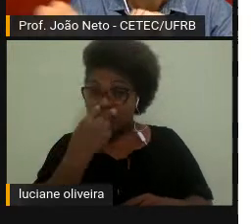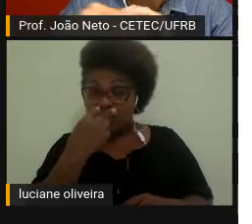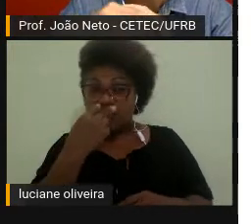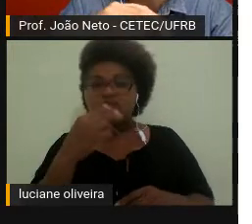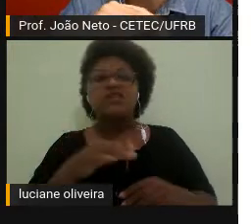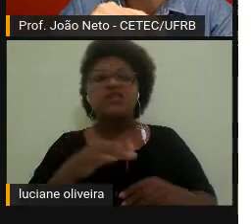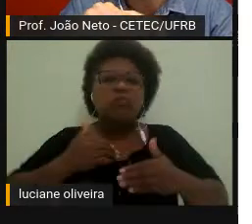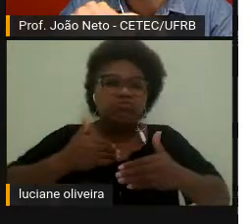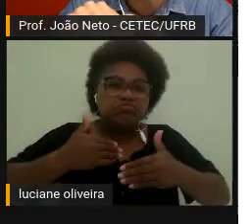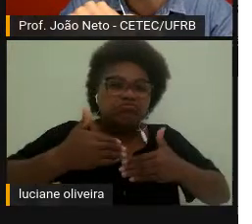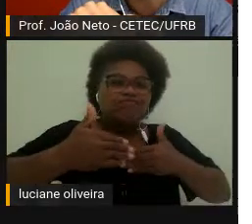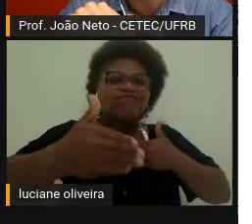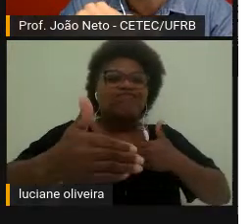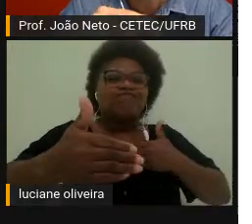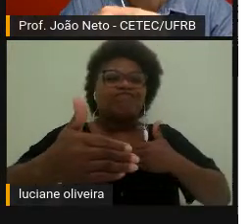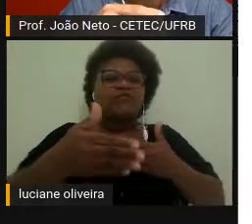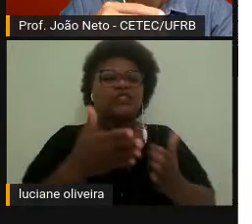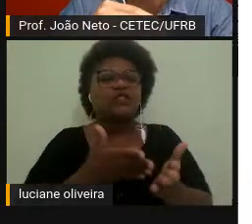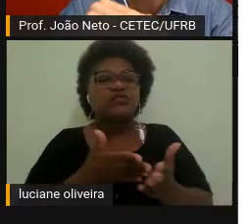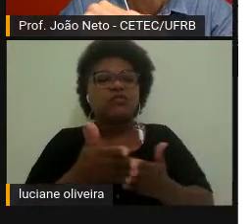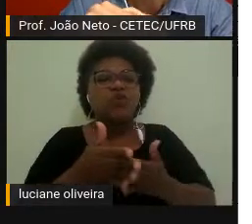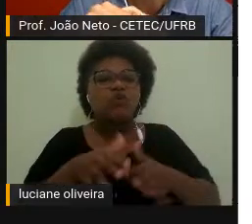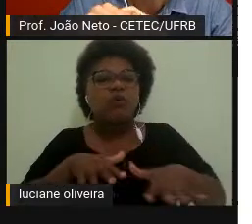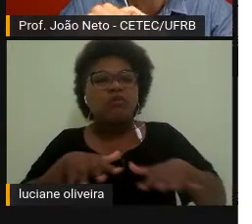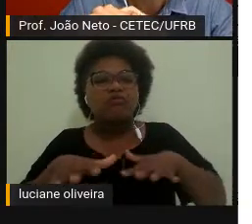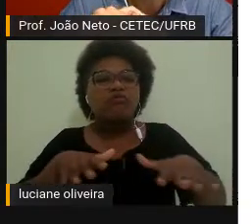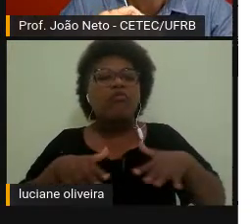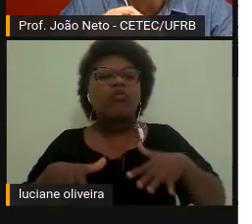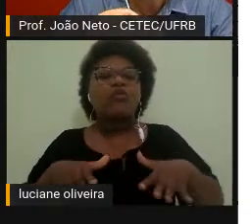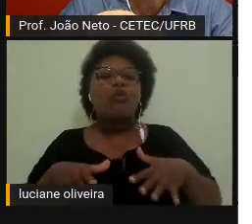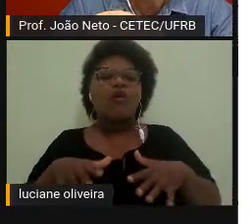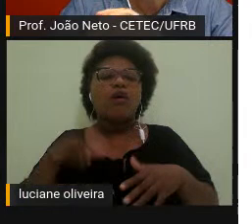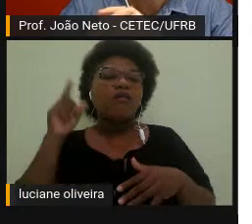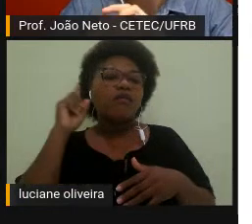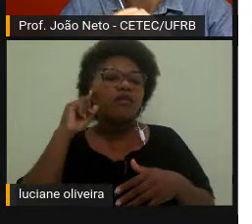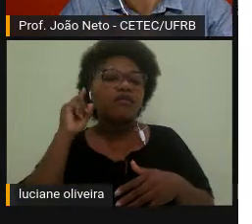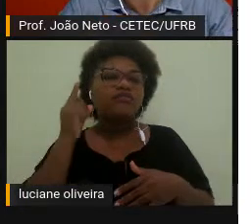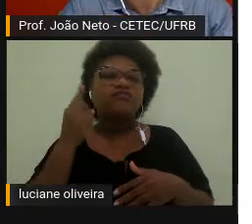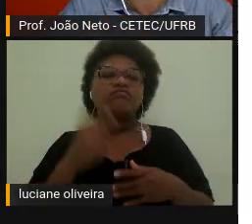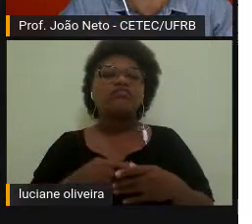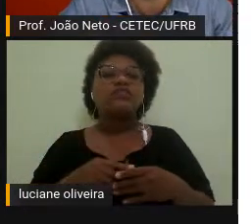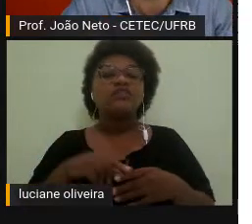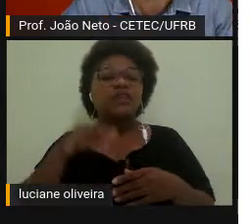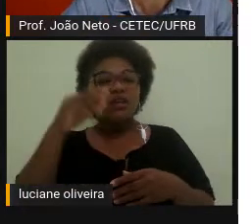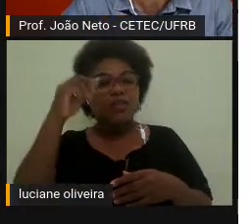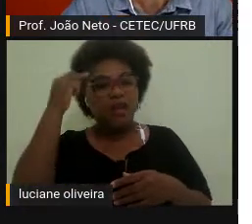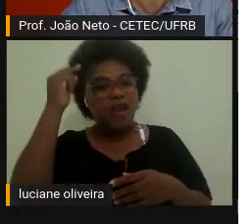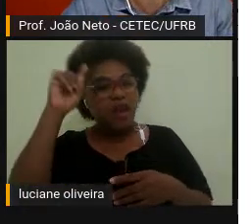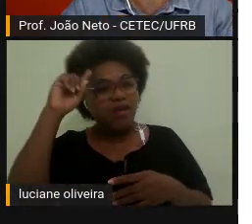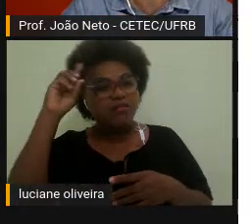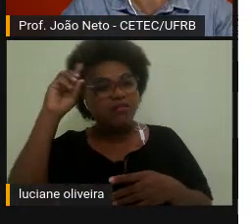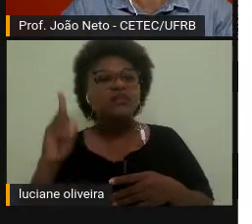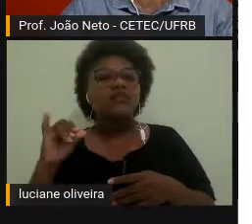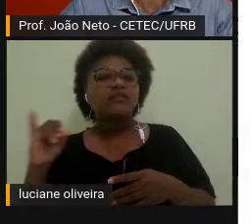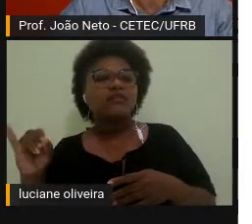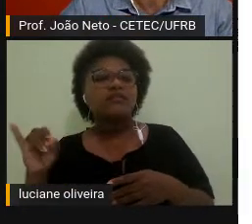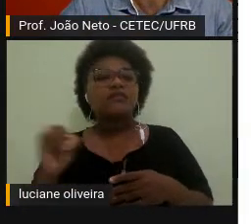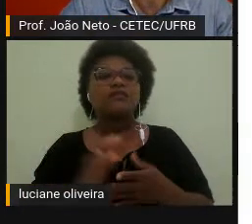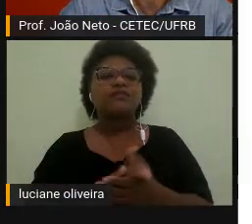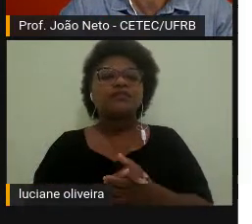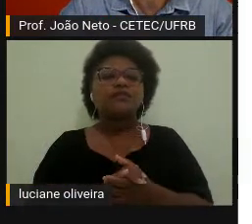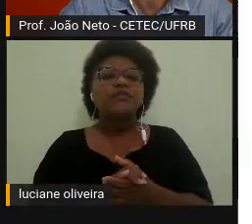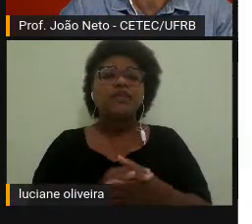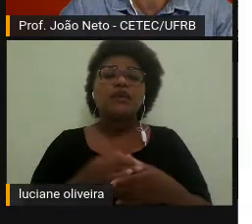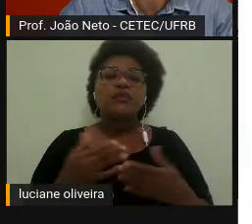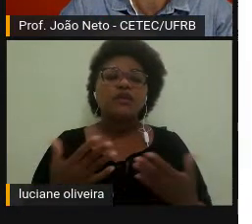disparada seguindo pela motora auditiva e a mental intelectual toda via